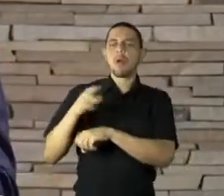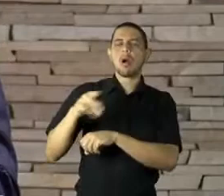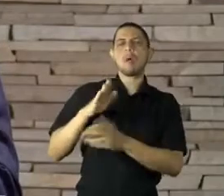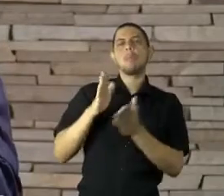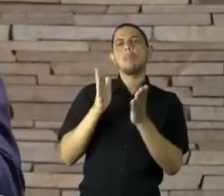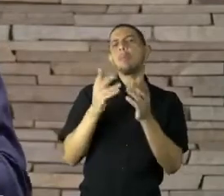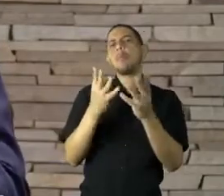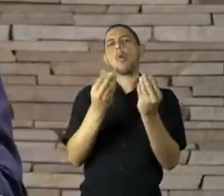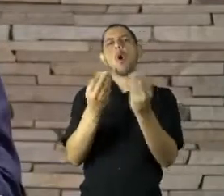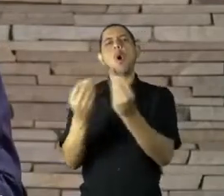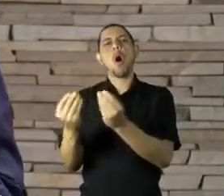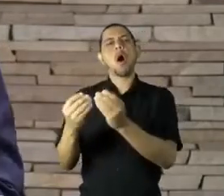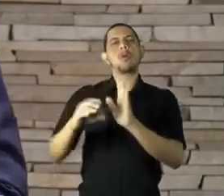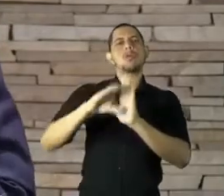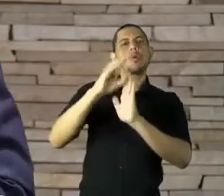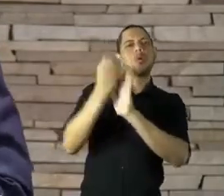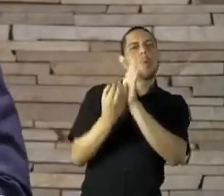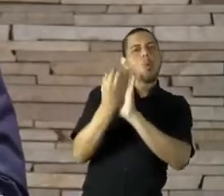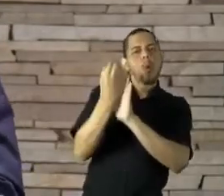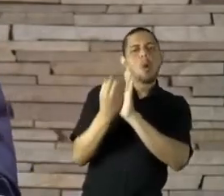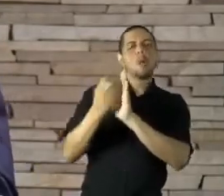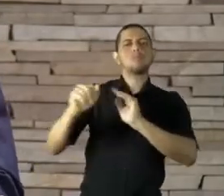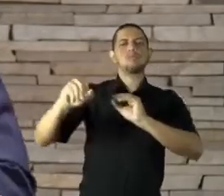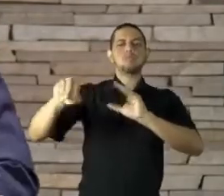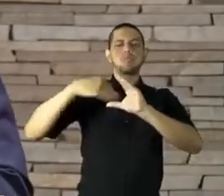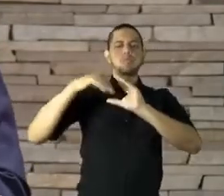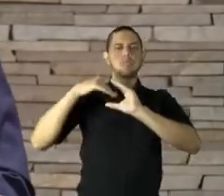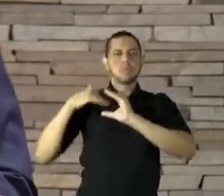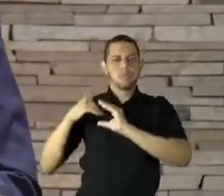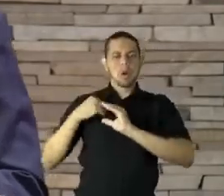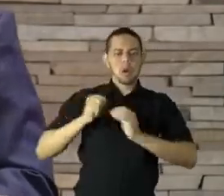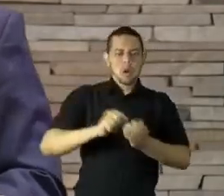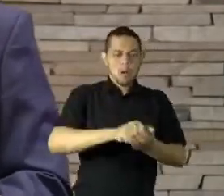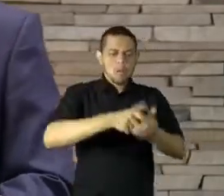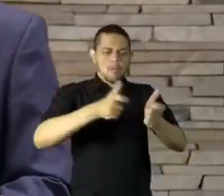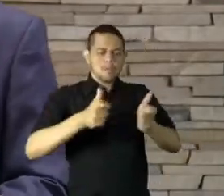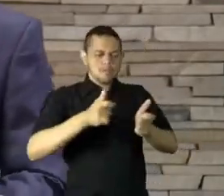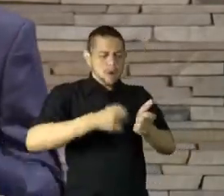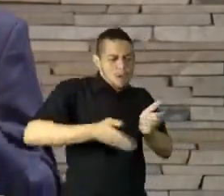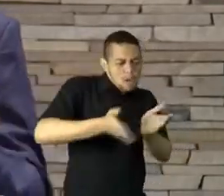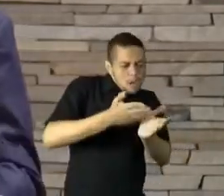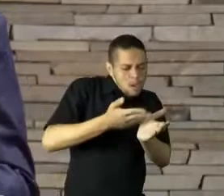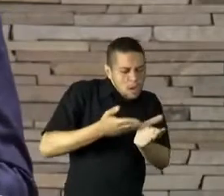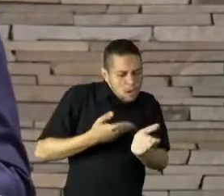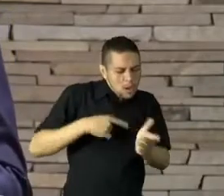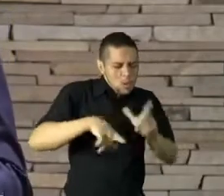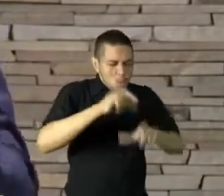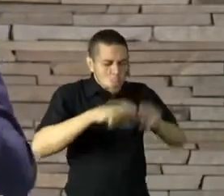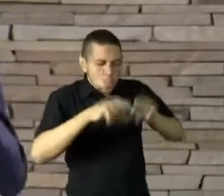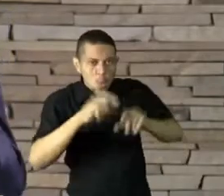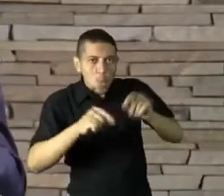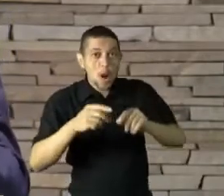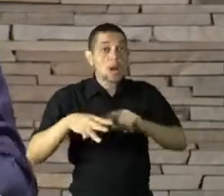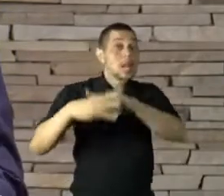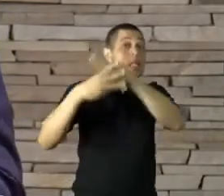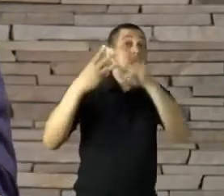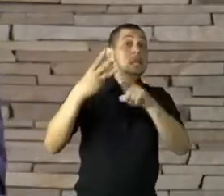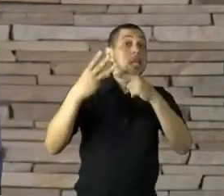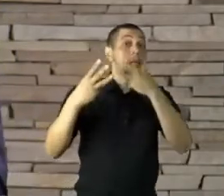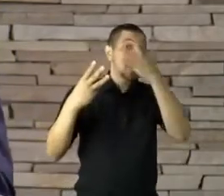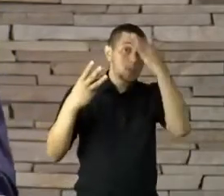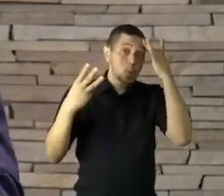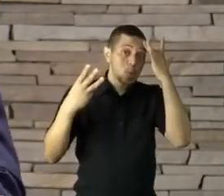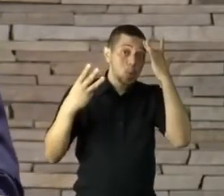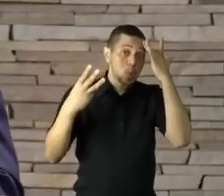selecionando e por fim restaram três candidatos e esses então passariam pela seleção final e era uma entrevista